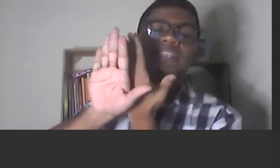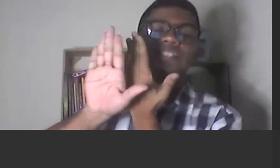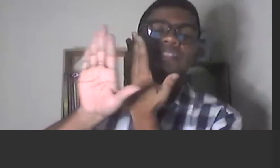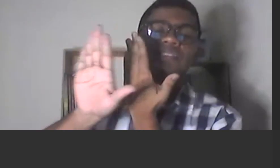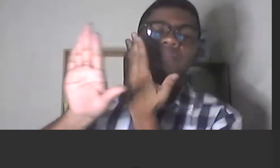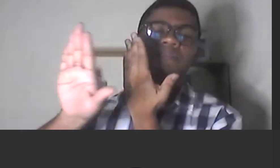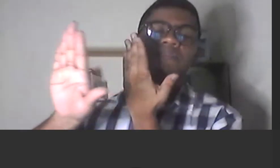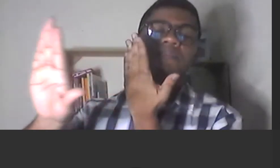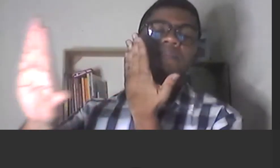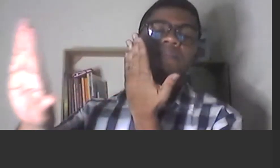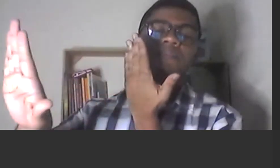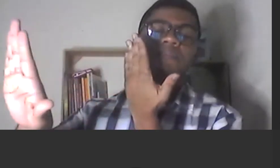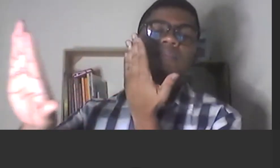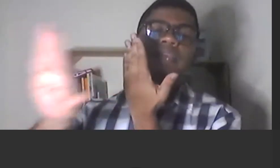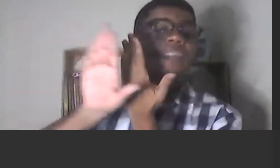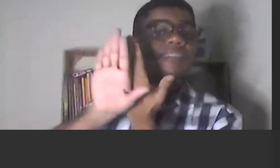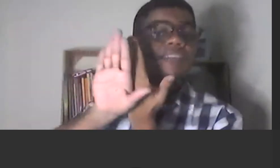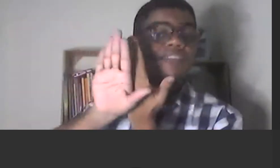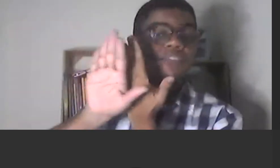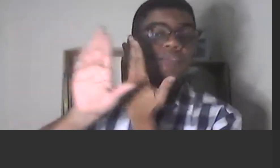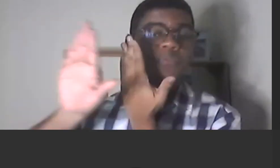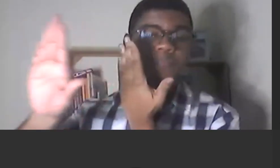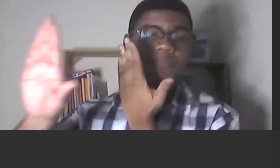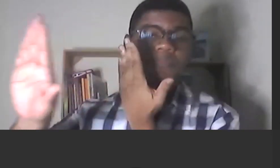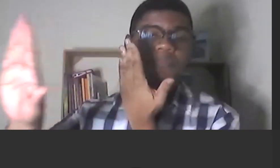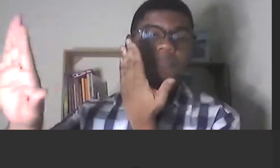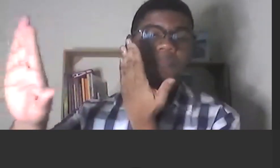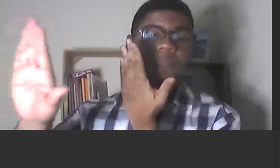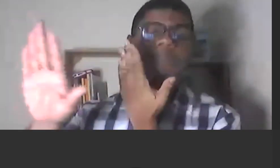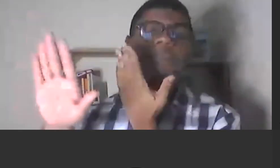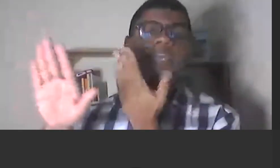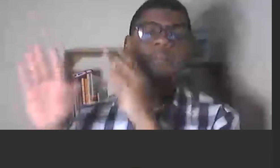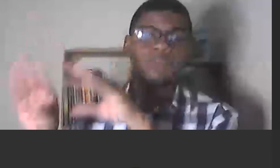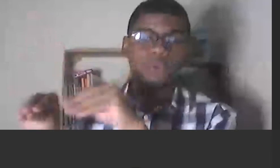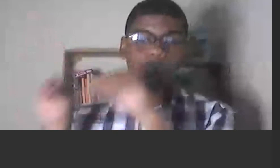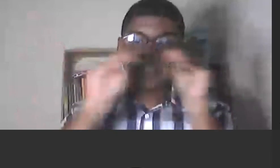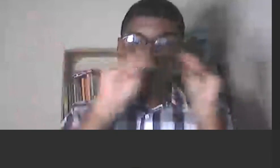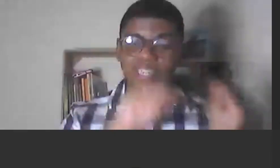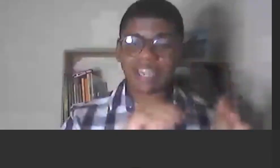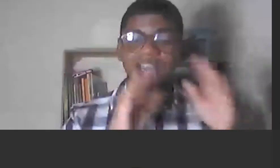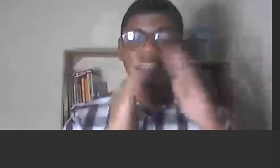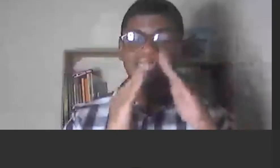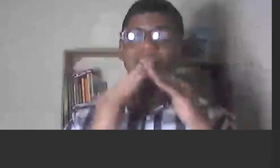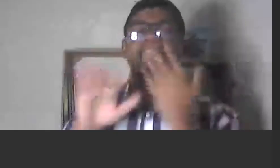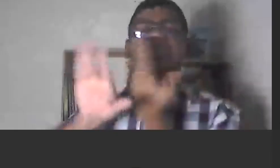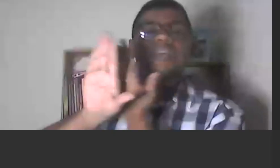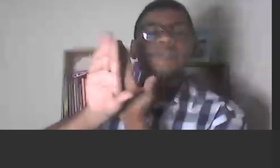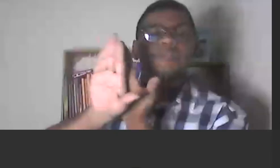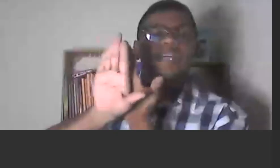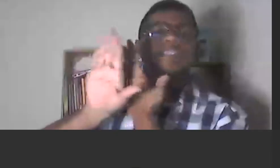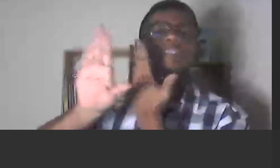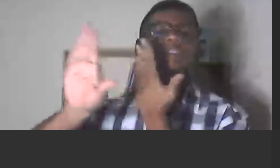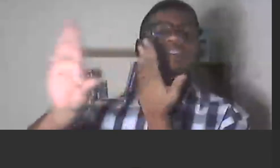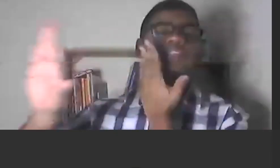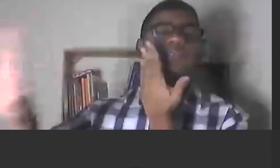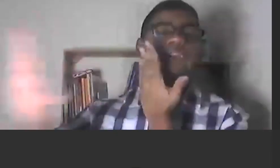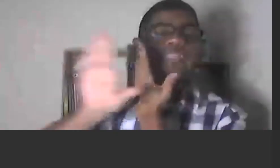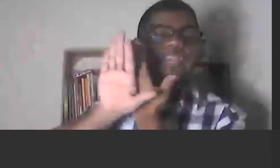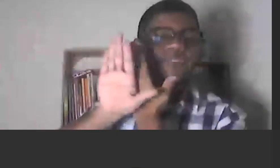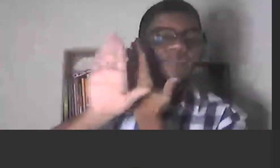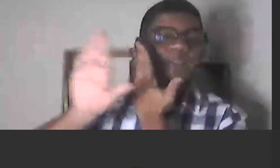vai sair é Letícia. Ó. Ela se afastou. Ela mudou, né, de casa, então a gente